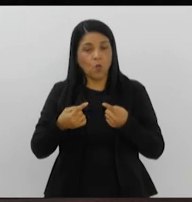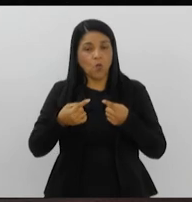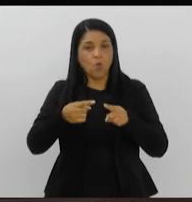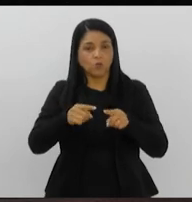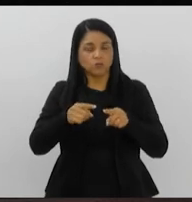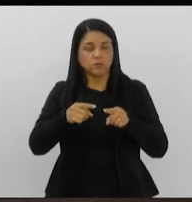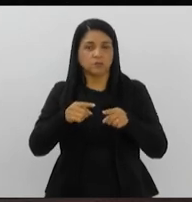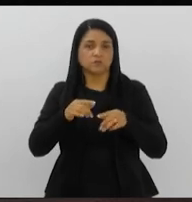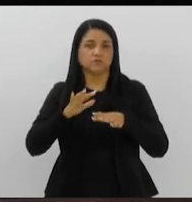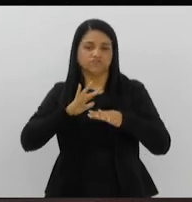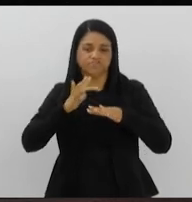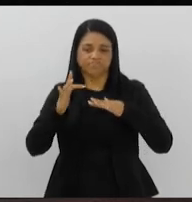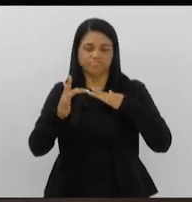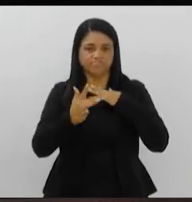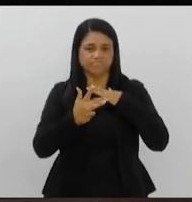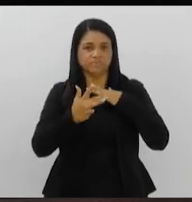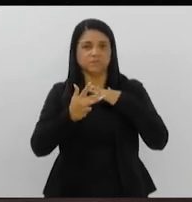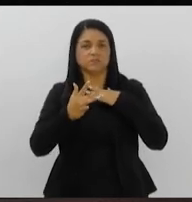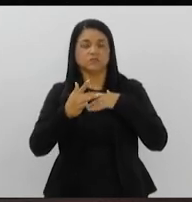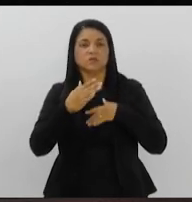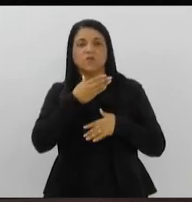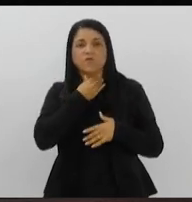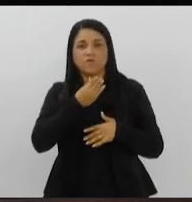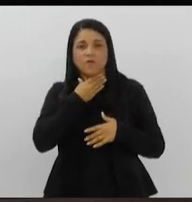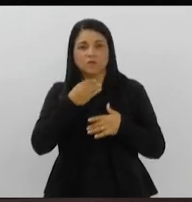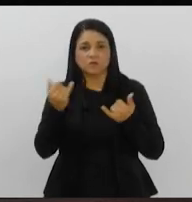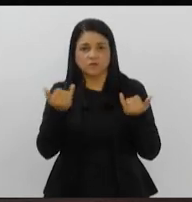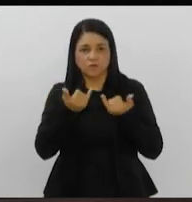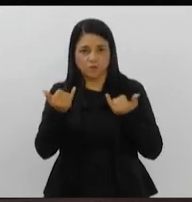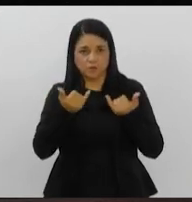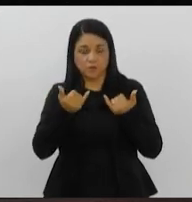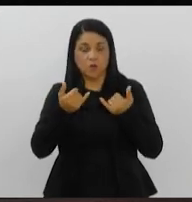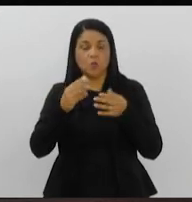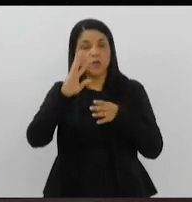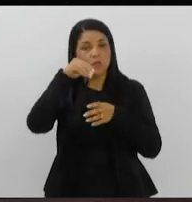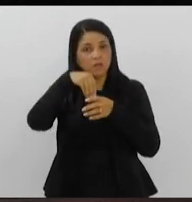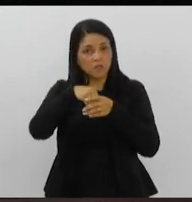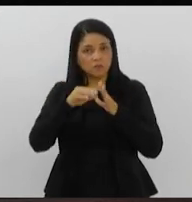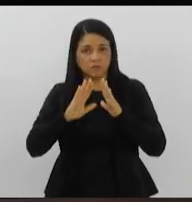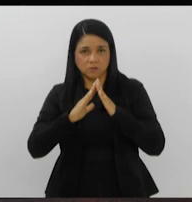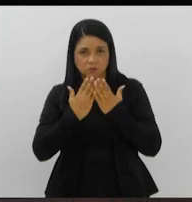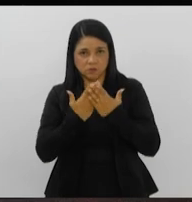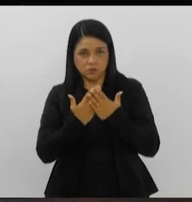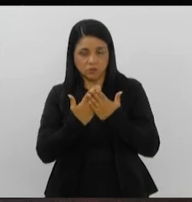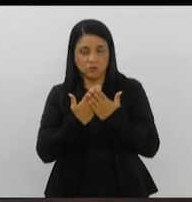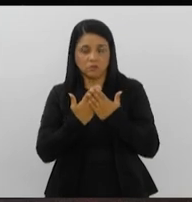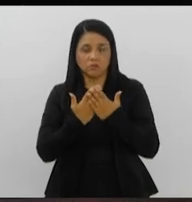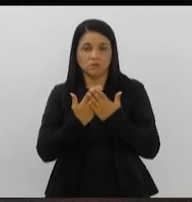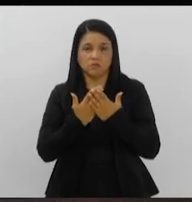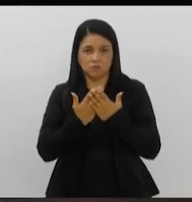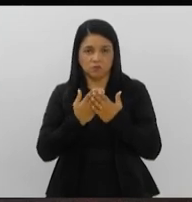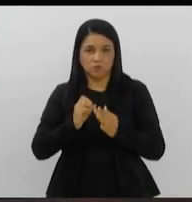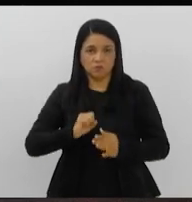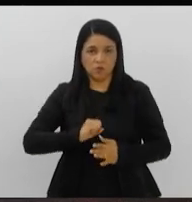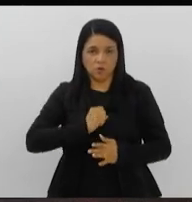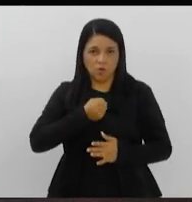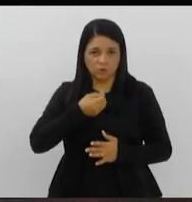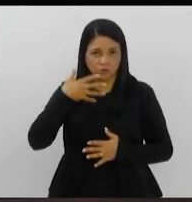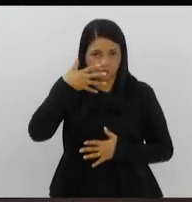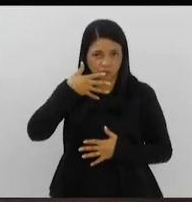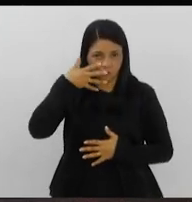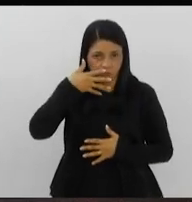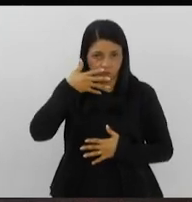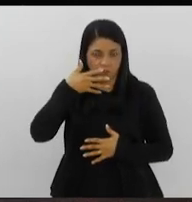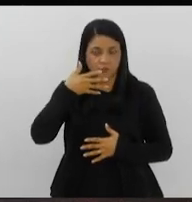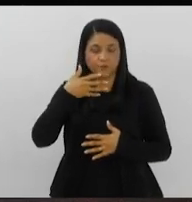news e o discurso de ódio nas escolas públicas do Rio de Janeiro. Hoje, as